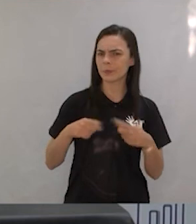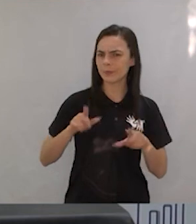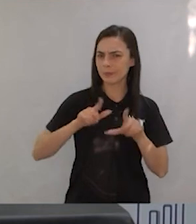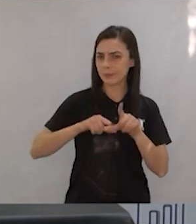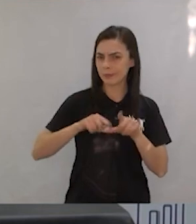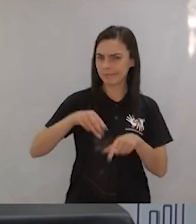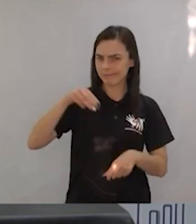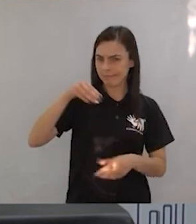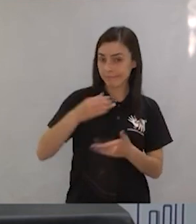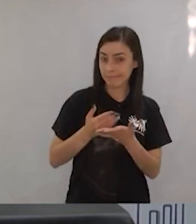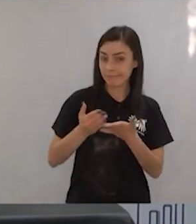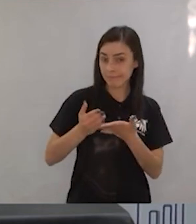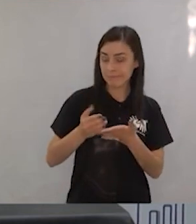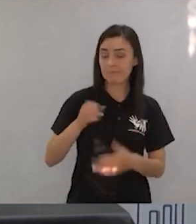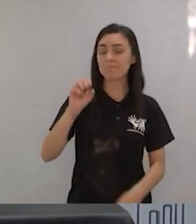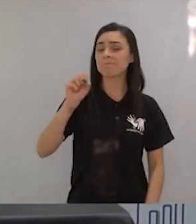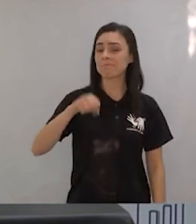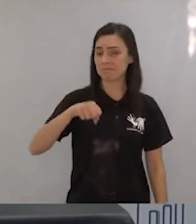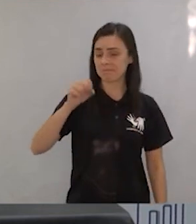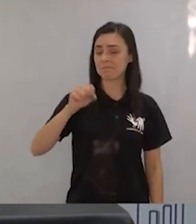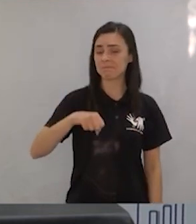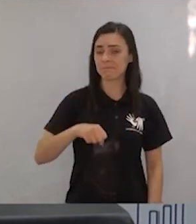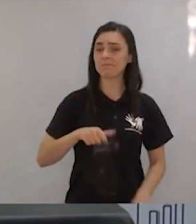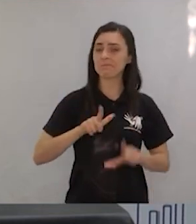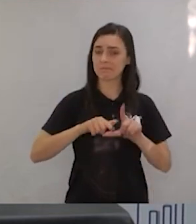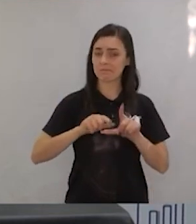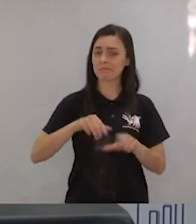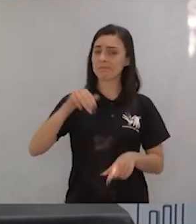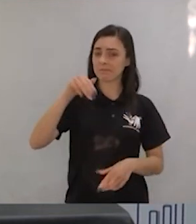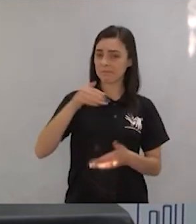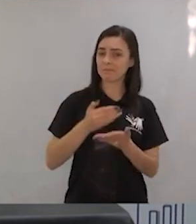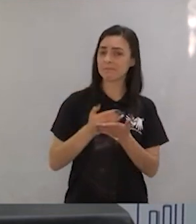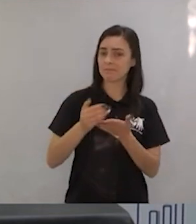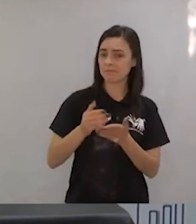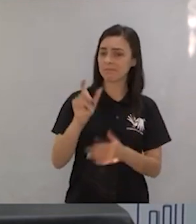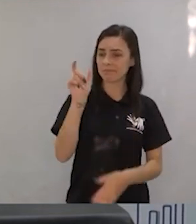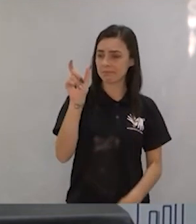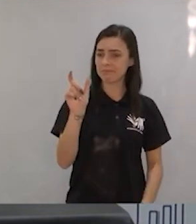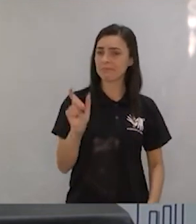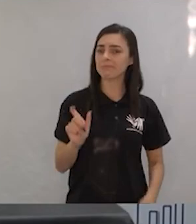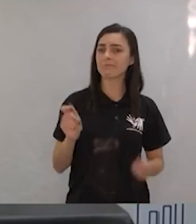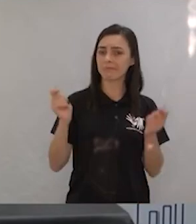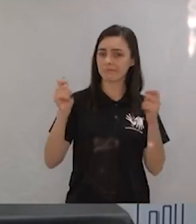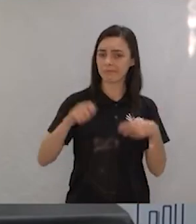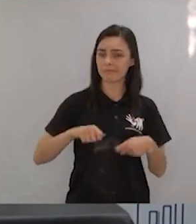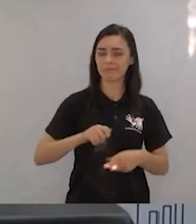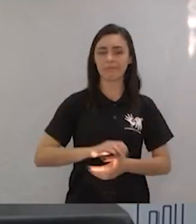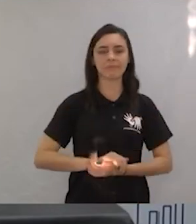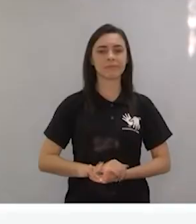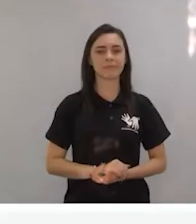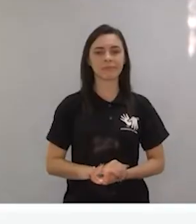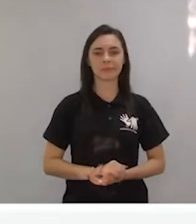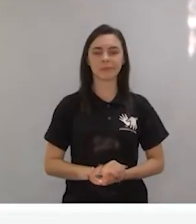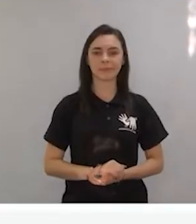Música. Começa com a letra M? Sim, começa com a letra M e pode entrar na nossa lista de